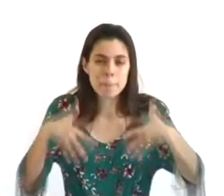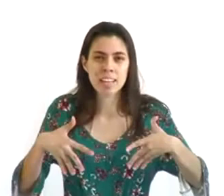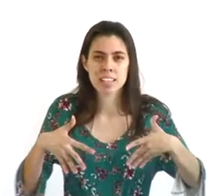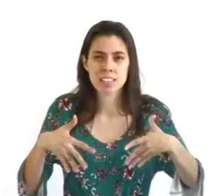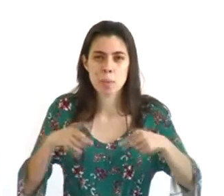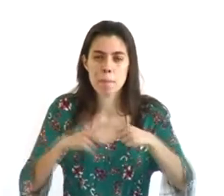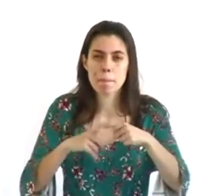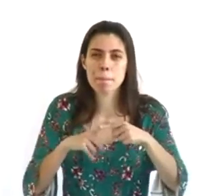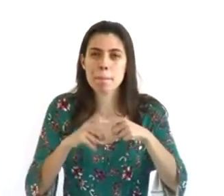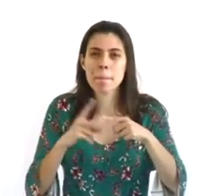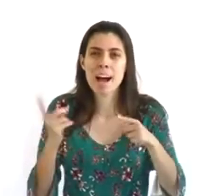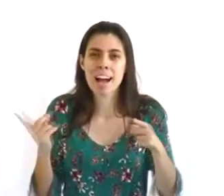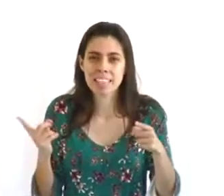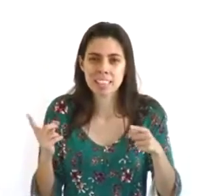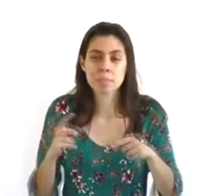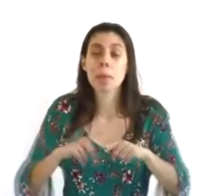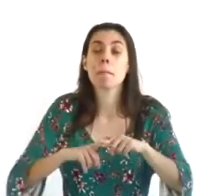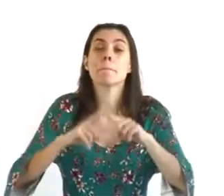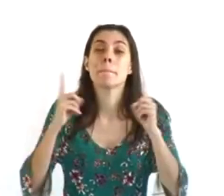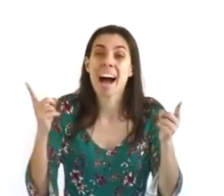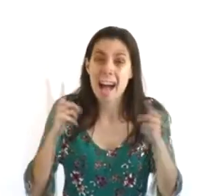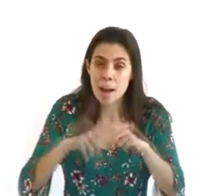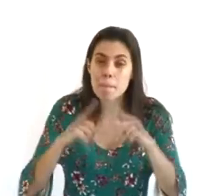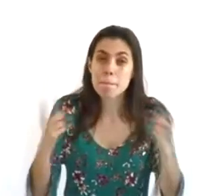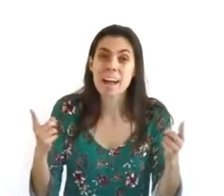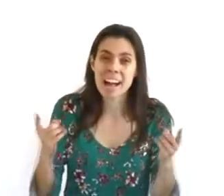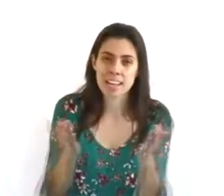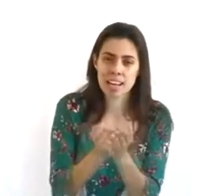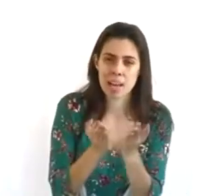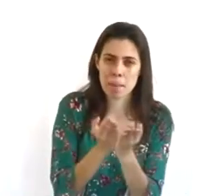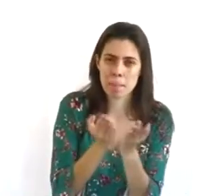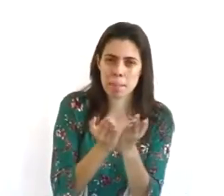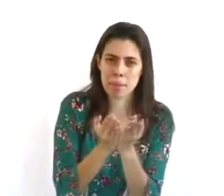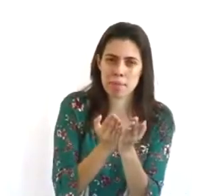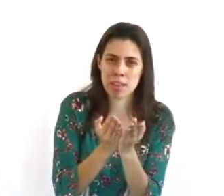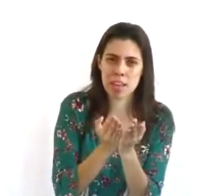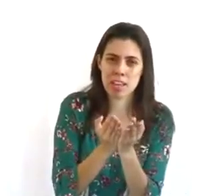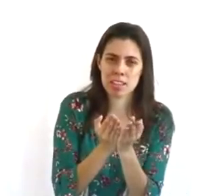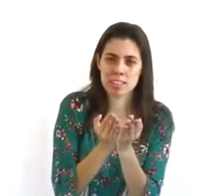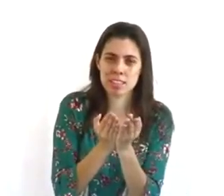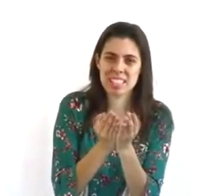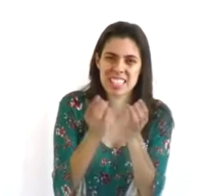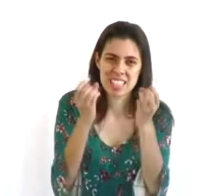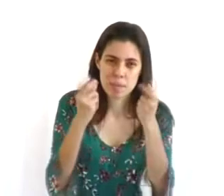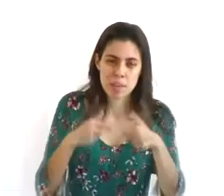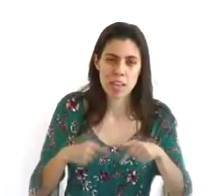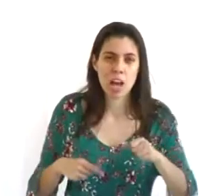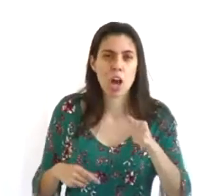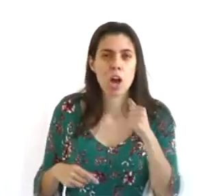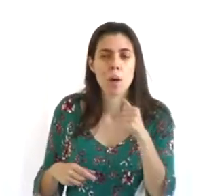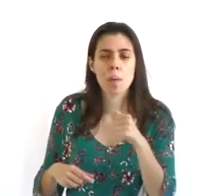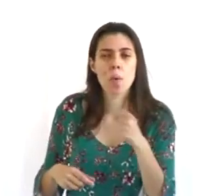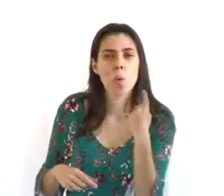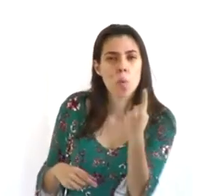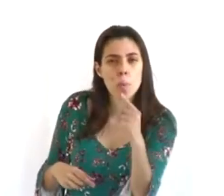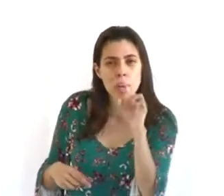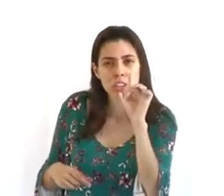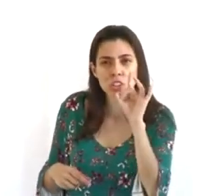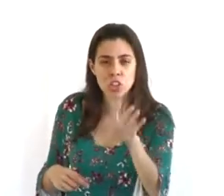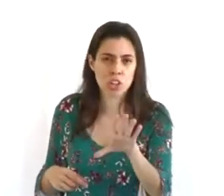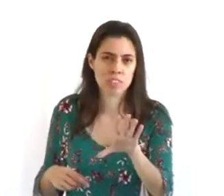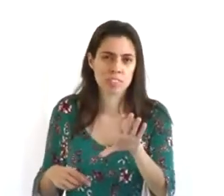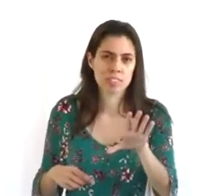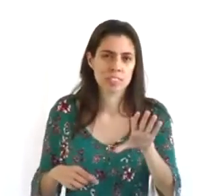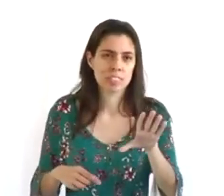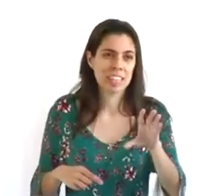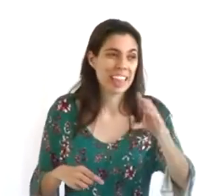permanecerá para todo sempre. Eu rendo graças ao Senhor, porque Ele é o meu Criador. Eu devo render graças ao Senhor